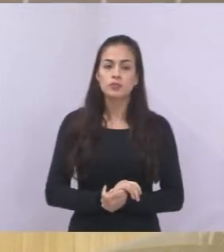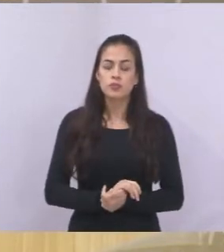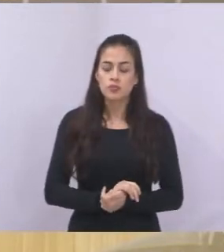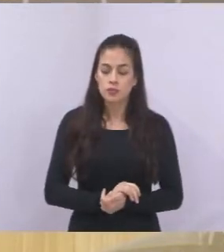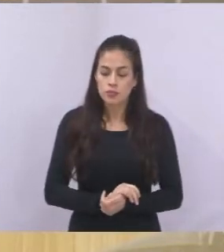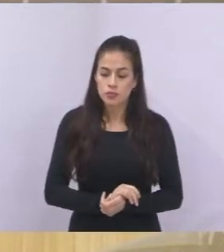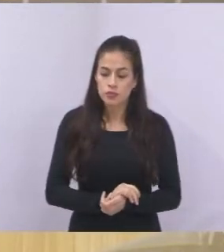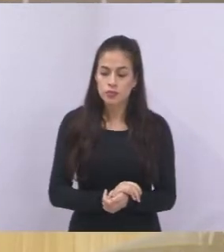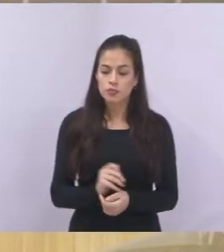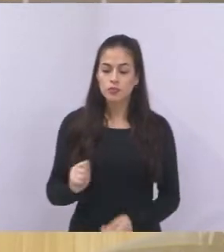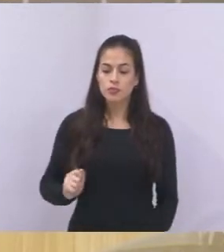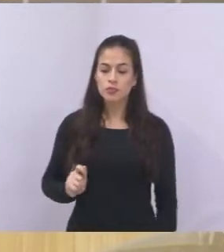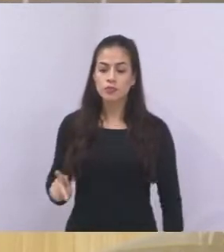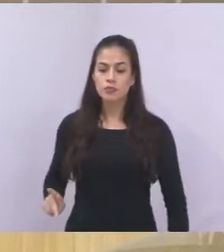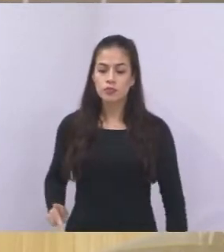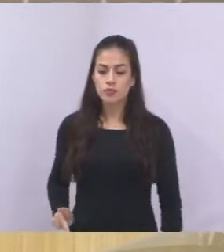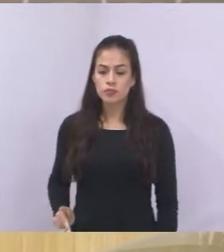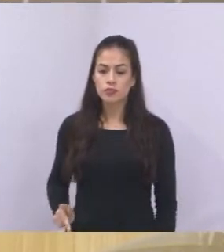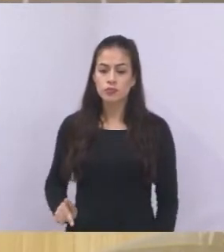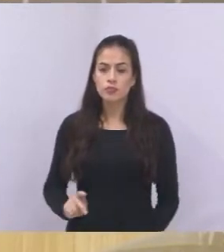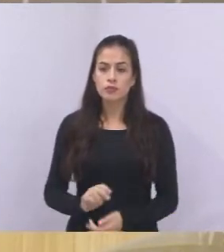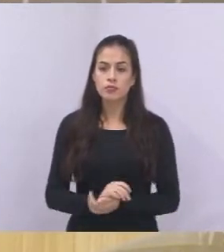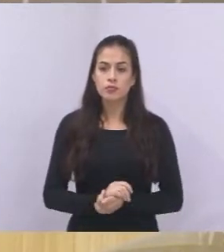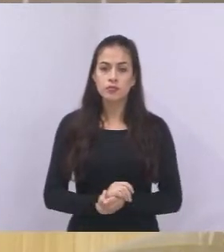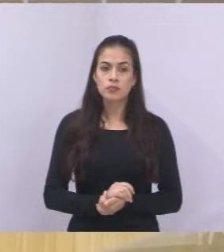se aposente